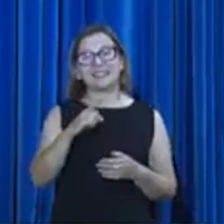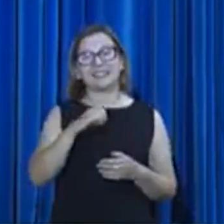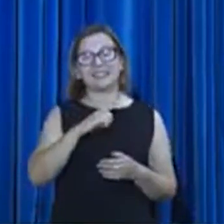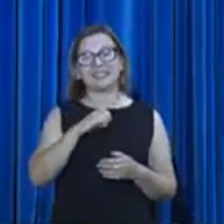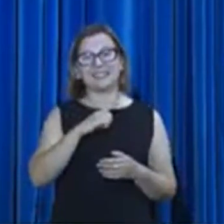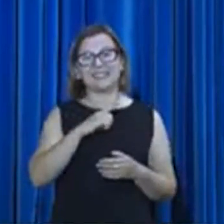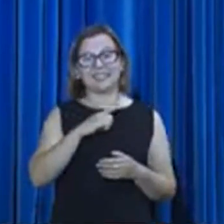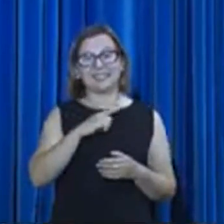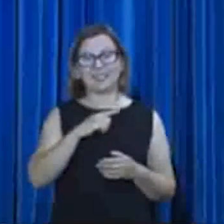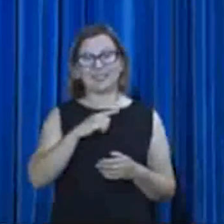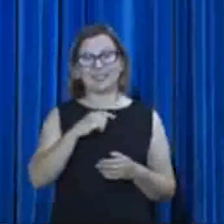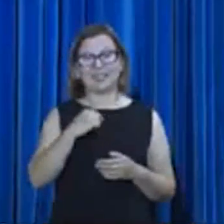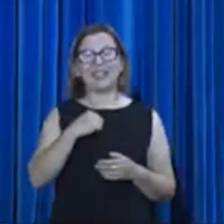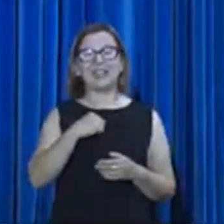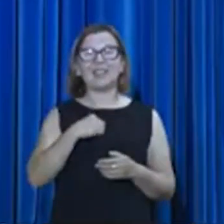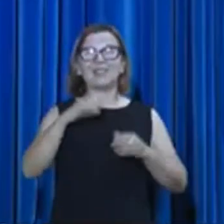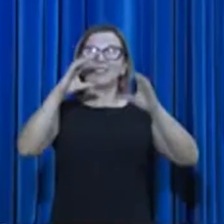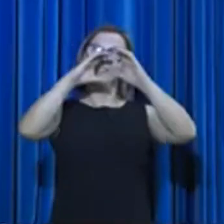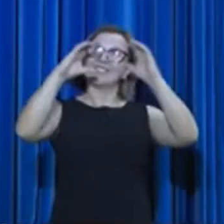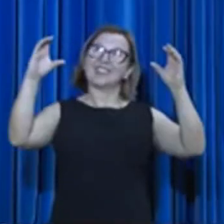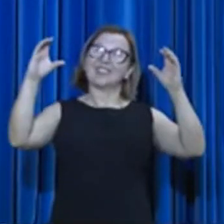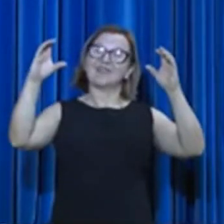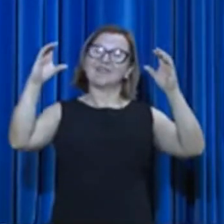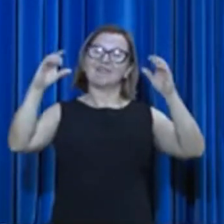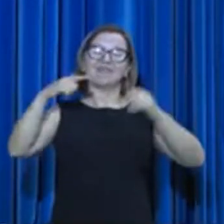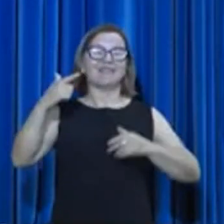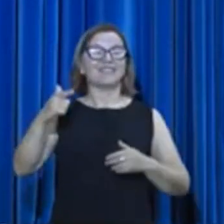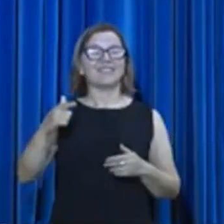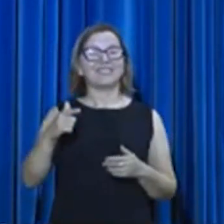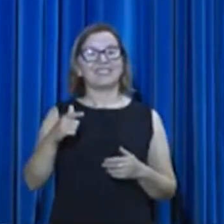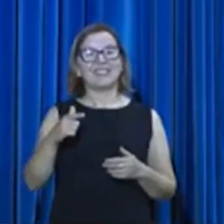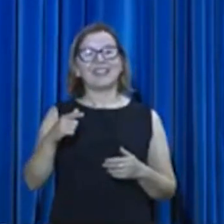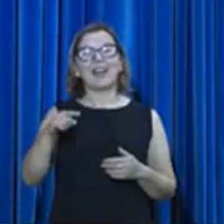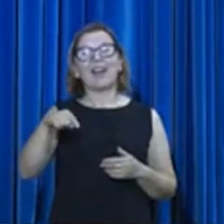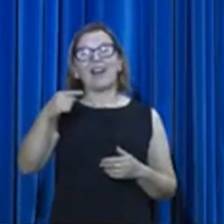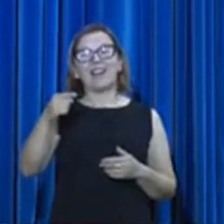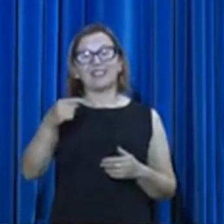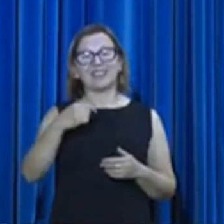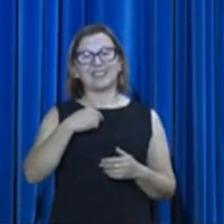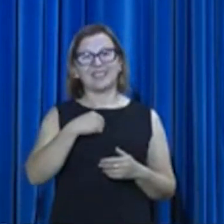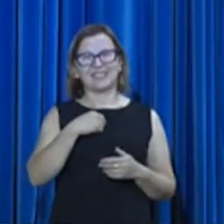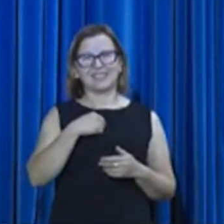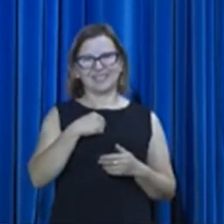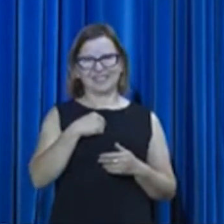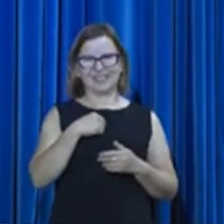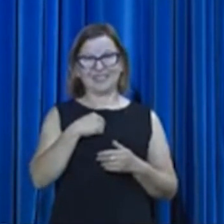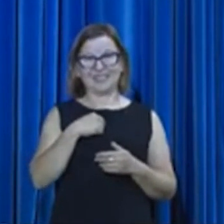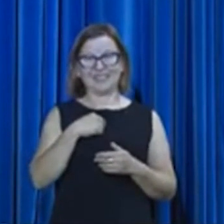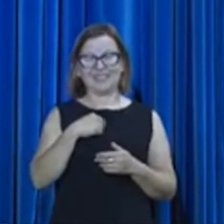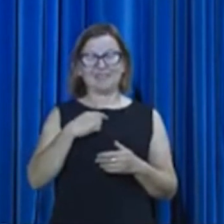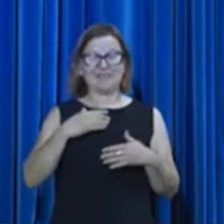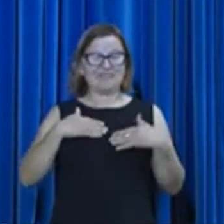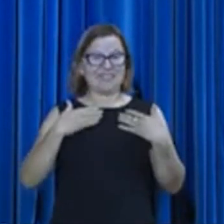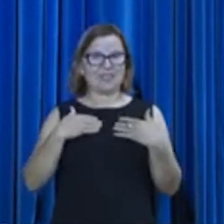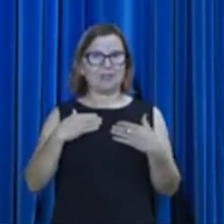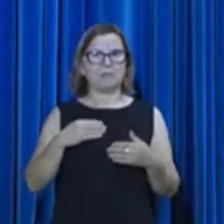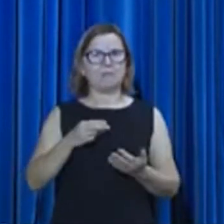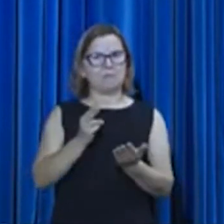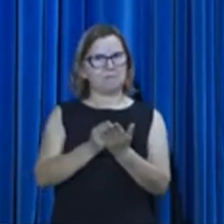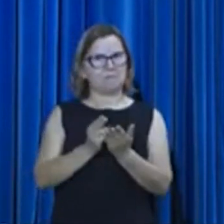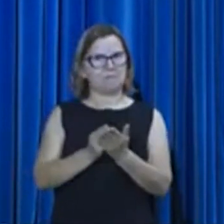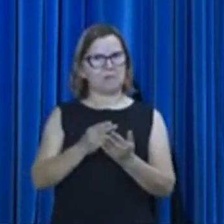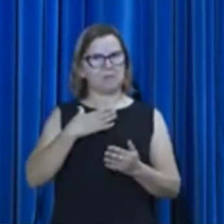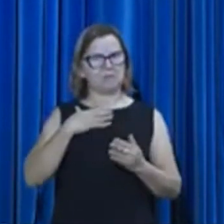Que mais tenho eu no céu? Não há outro em que eu me compraza na terra. Ainda que a minha carne e o meu